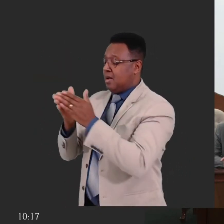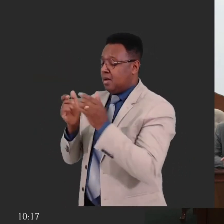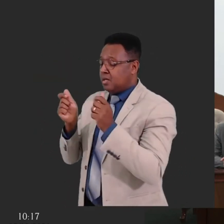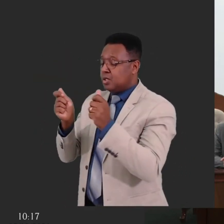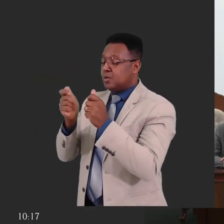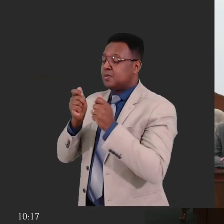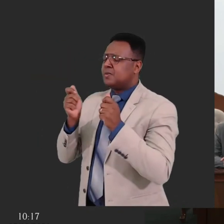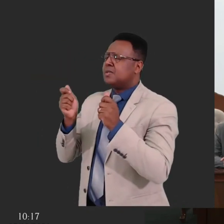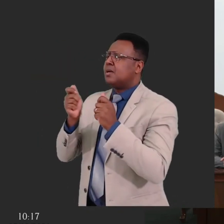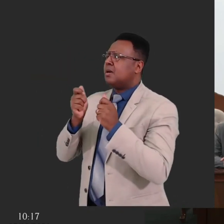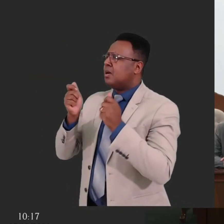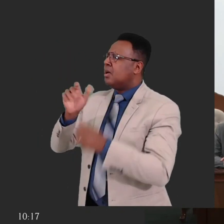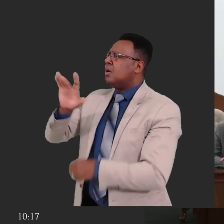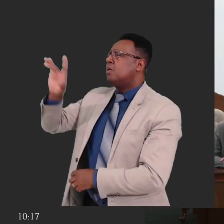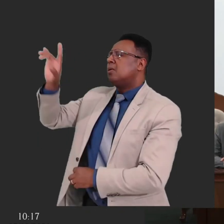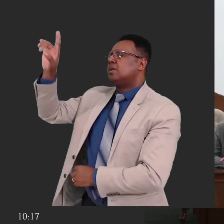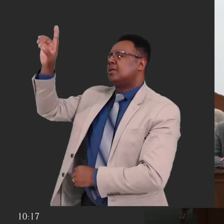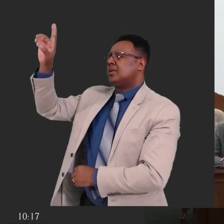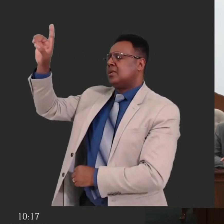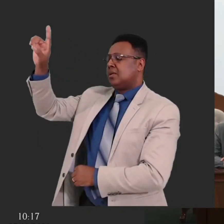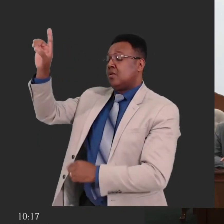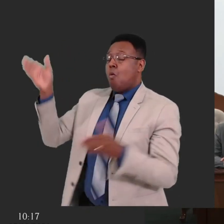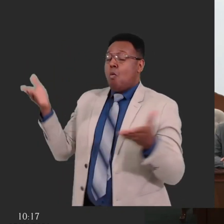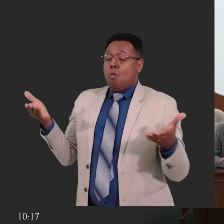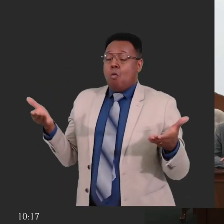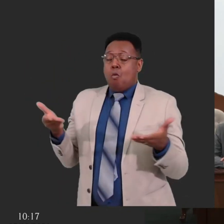Senhor Deus, quantos entraram aqui nesta manhã,